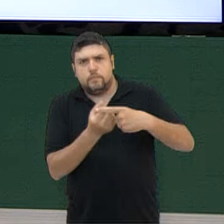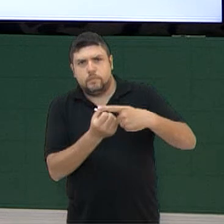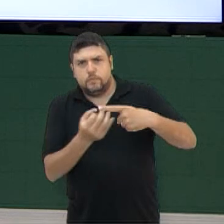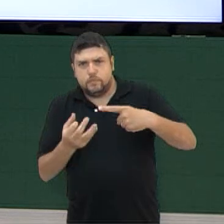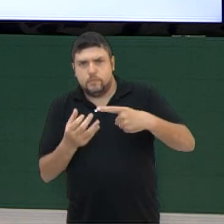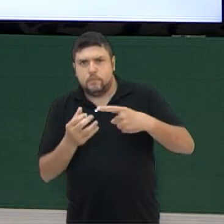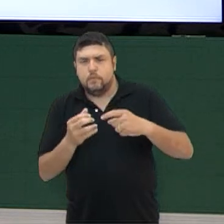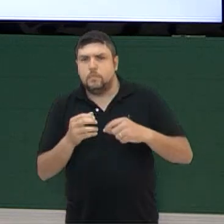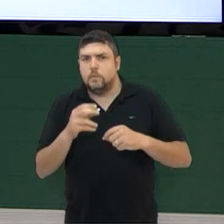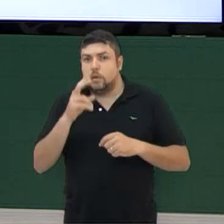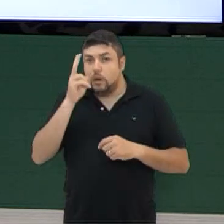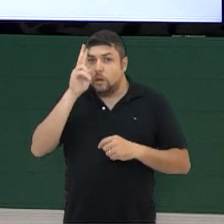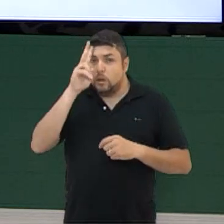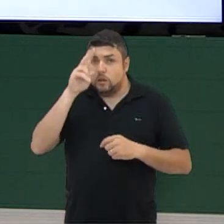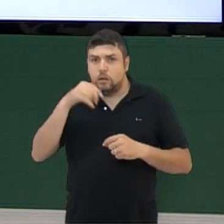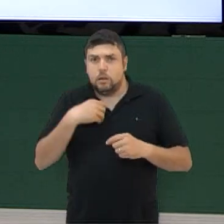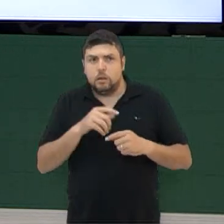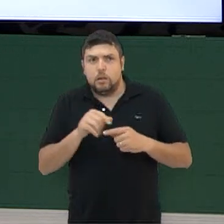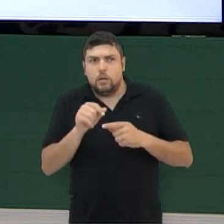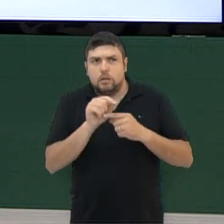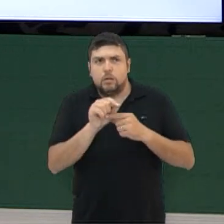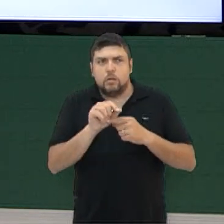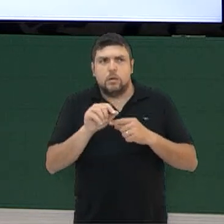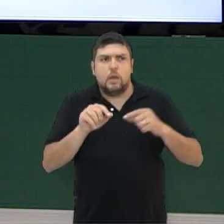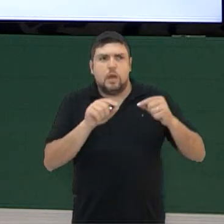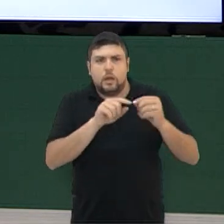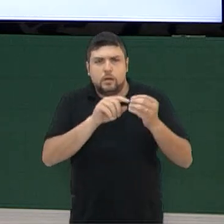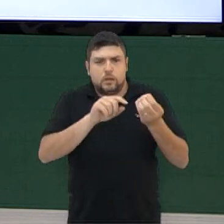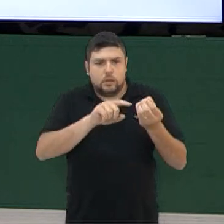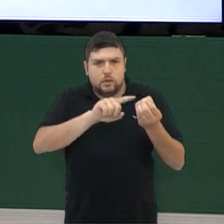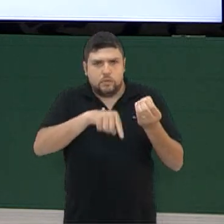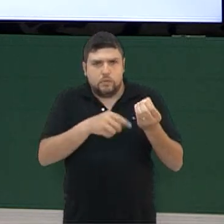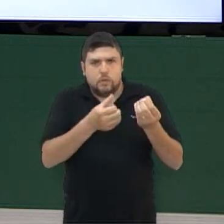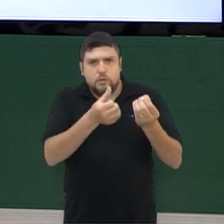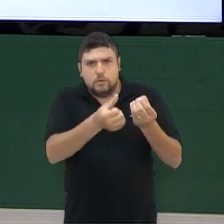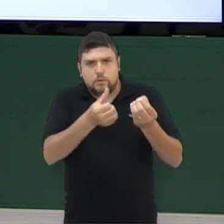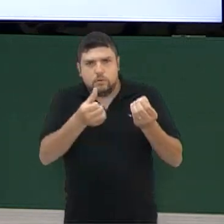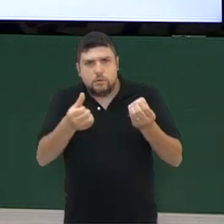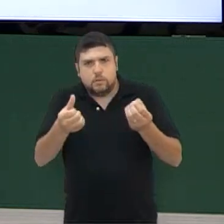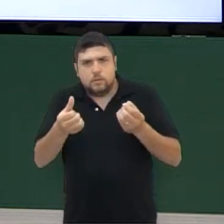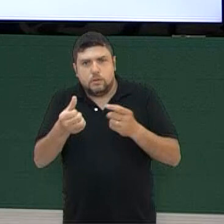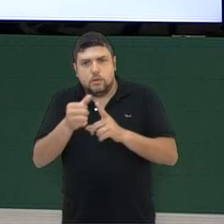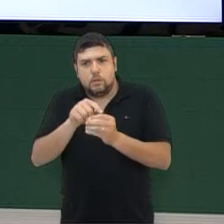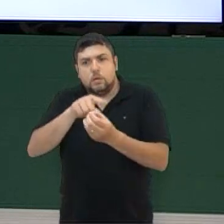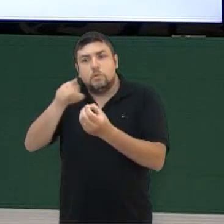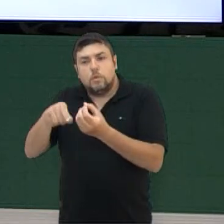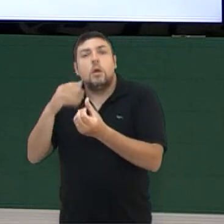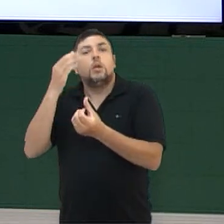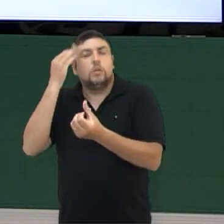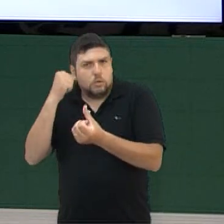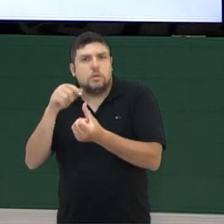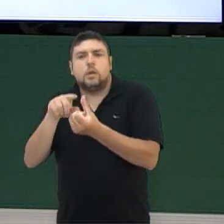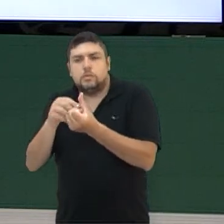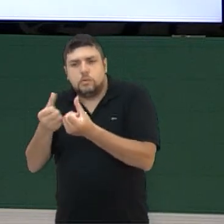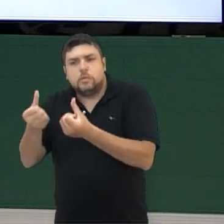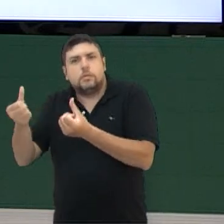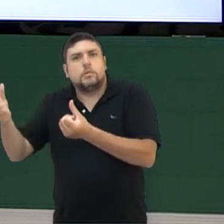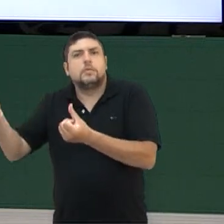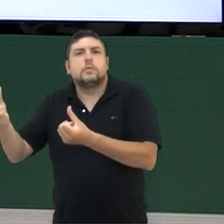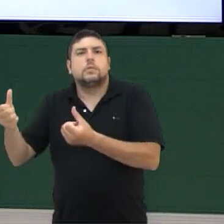porque, lembra que nos irracionais eu não sei qual é o próximo número? E aqui eu sei. Eu sei que o próximo vai ser 6 e depois 6 de novo, 6 outra vez. Então, é